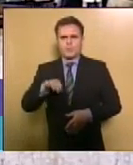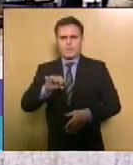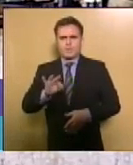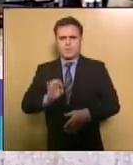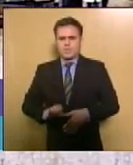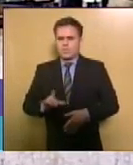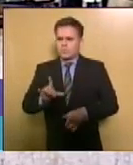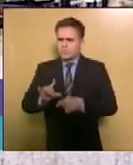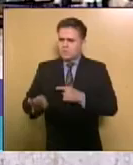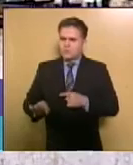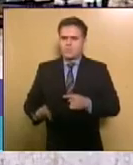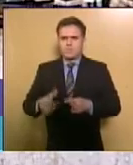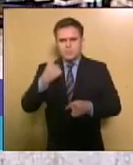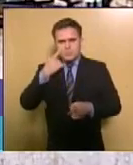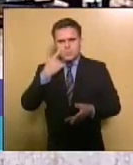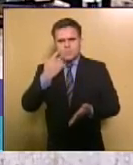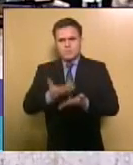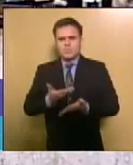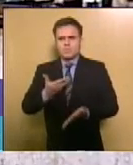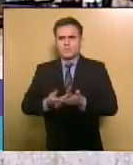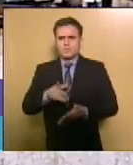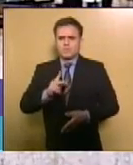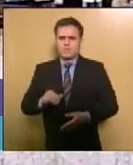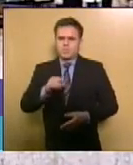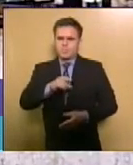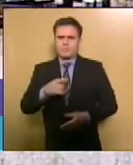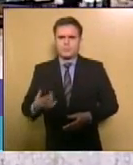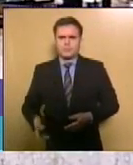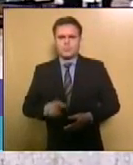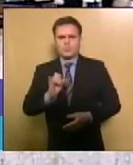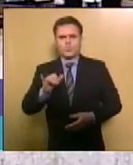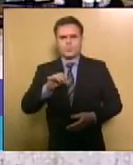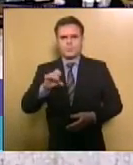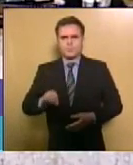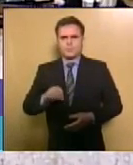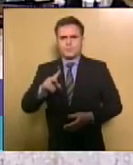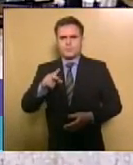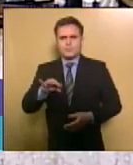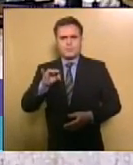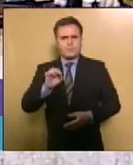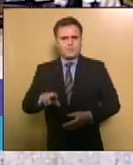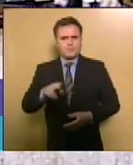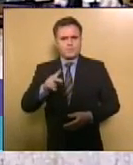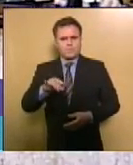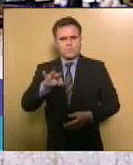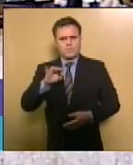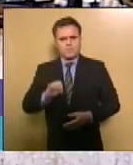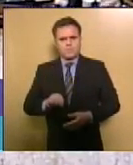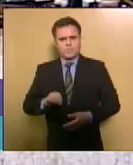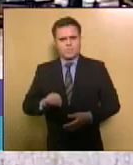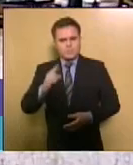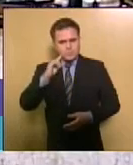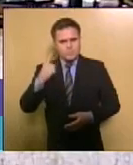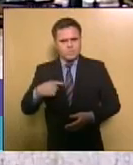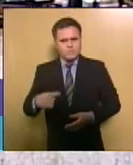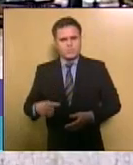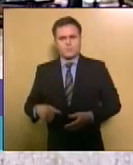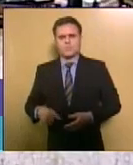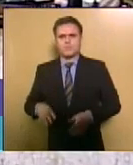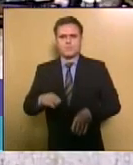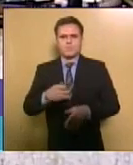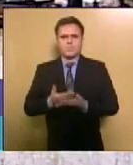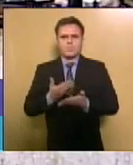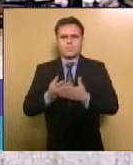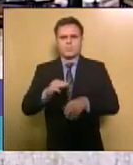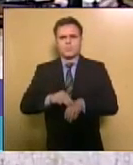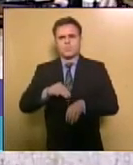deve ter saído para dar aula João Vittor Pinto advogado e ministrando em Direito Mestrando